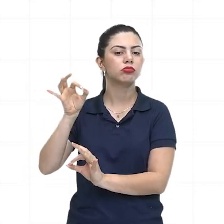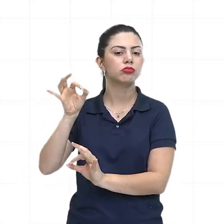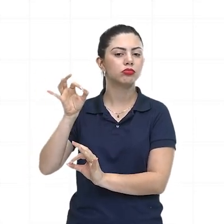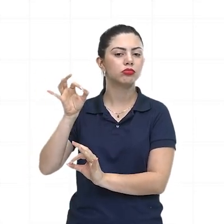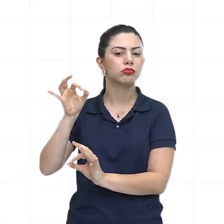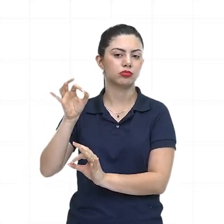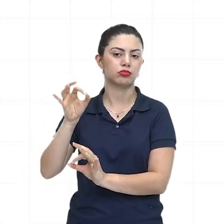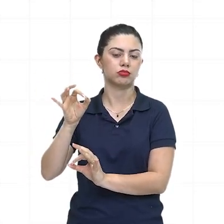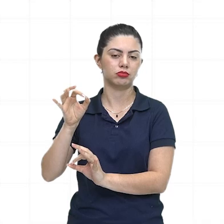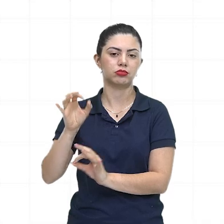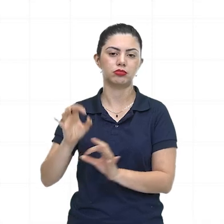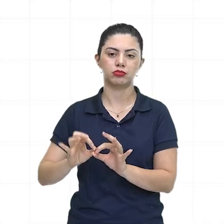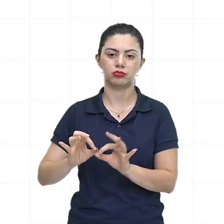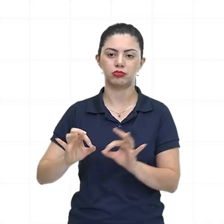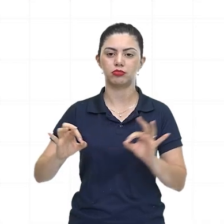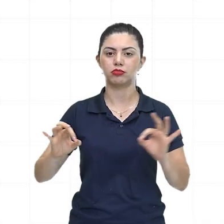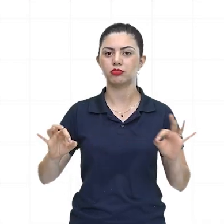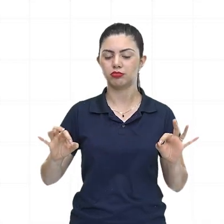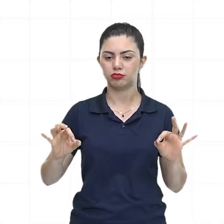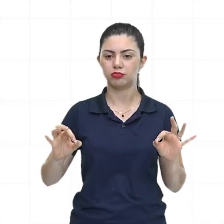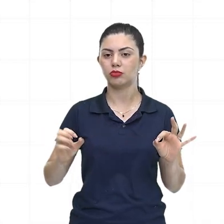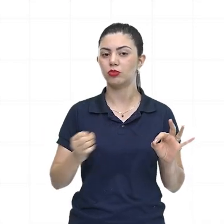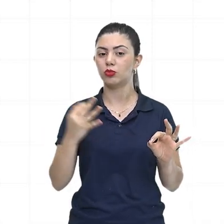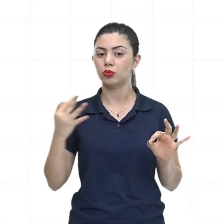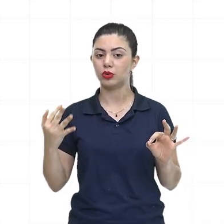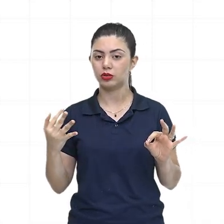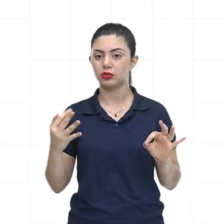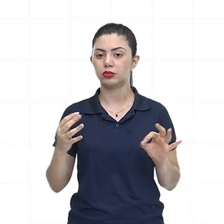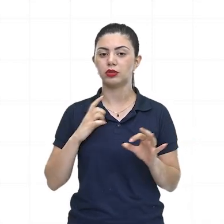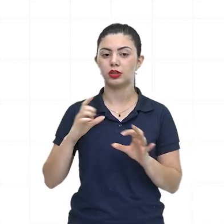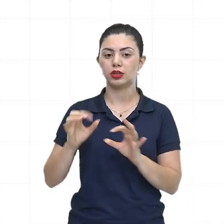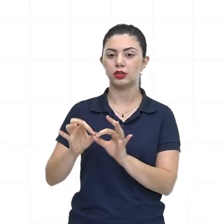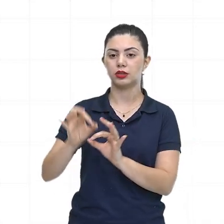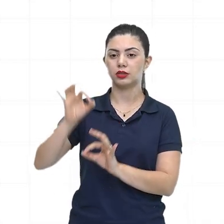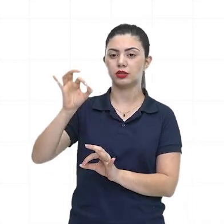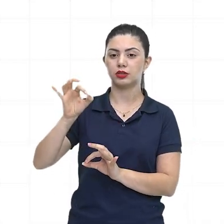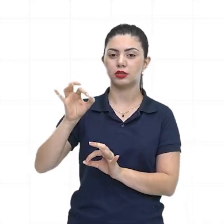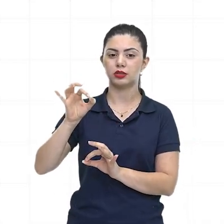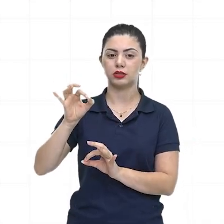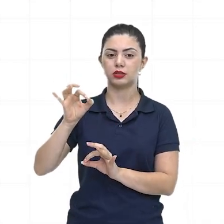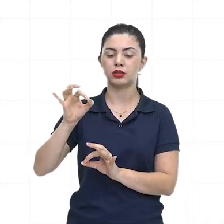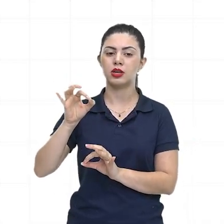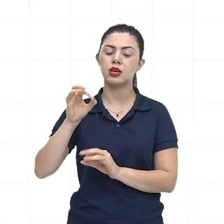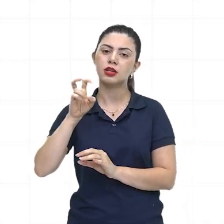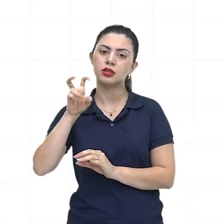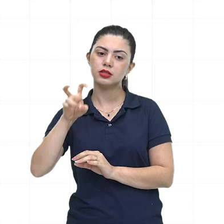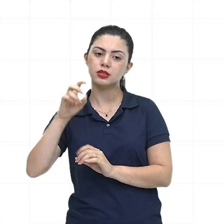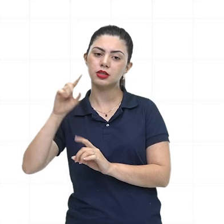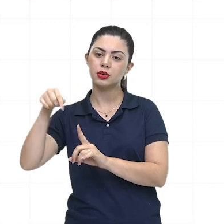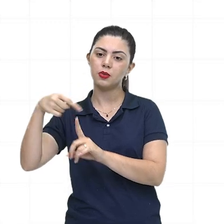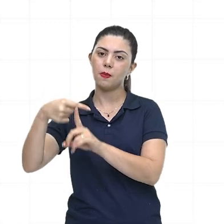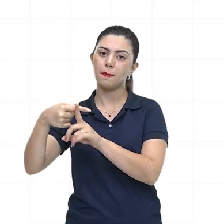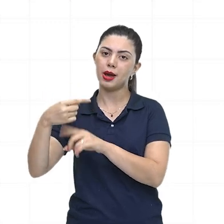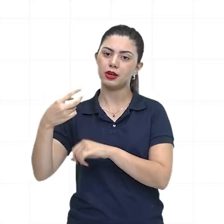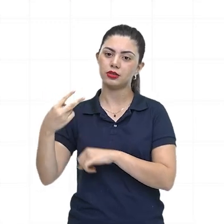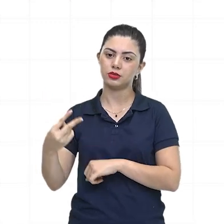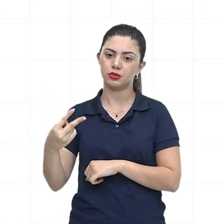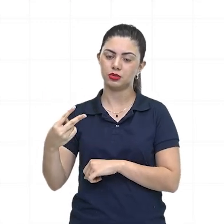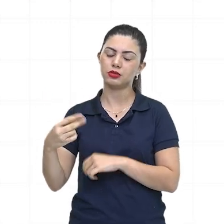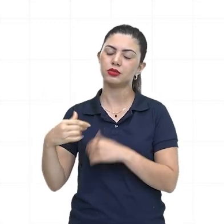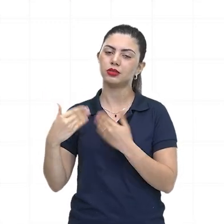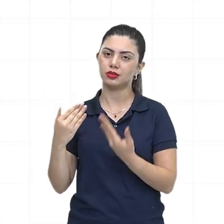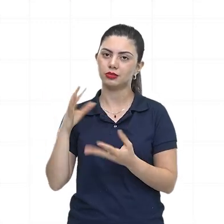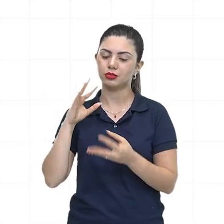aqui, certo? Então ele vai ter o que? 5 por 2, ou seja, o comprimento desse quarto aqui é o que?